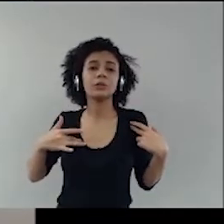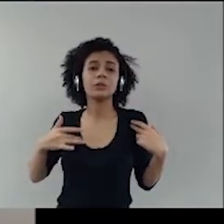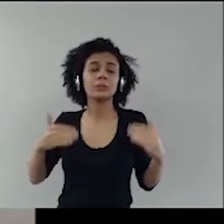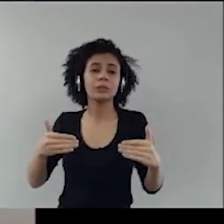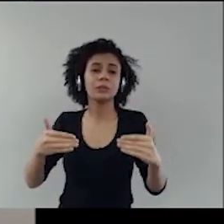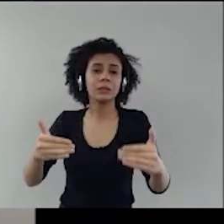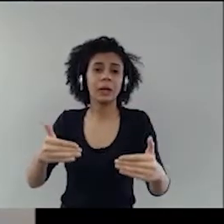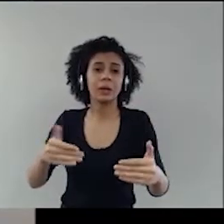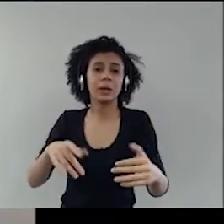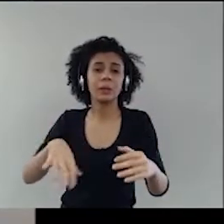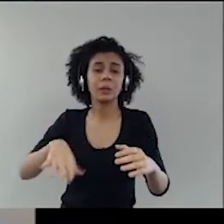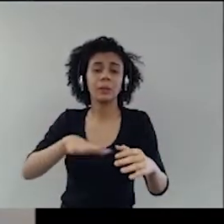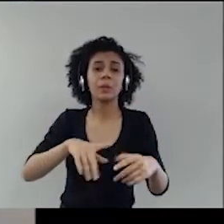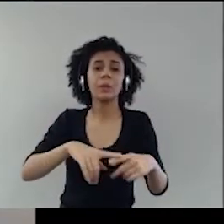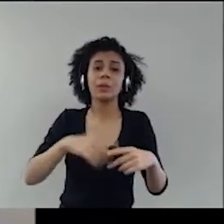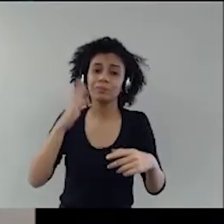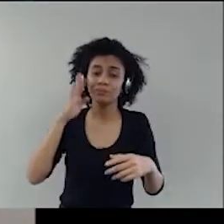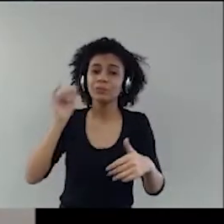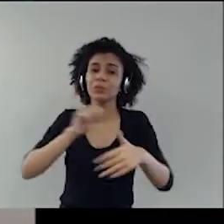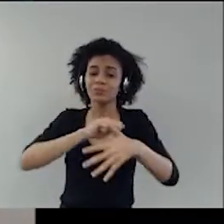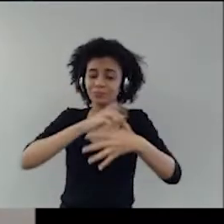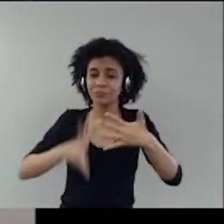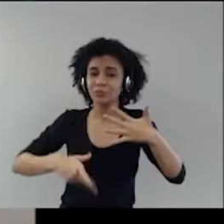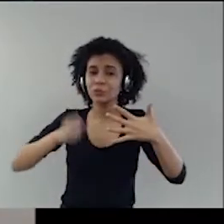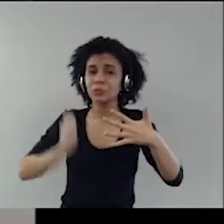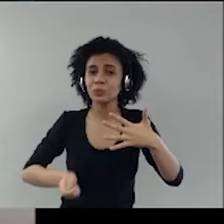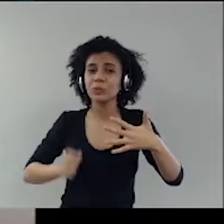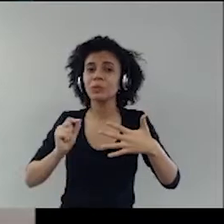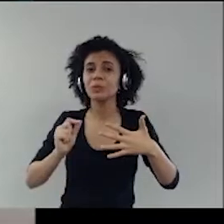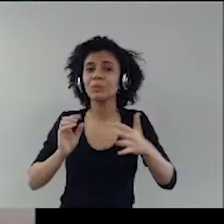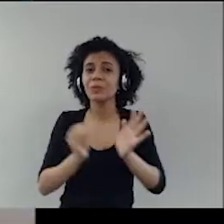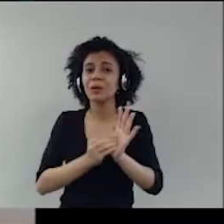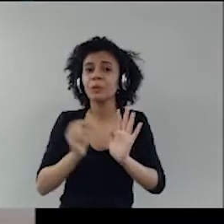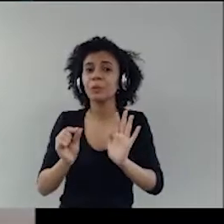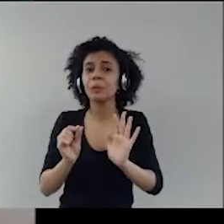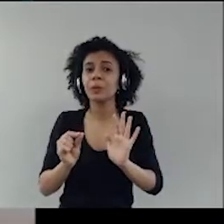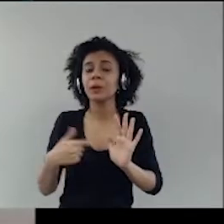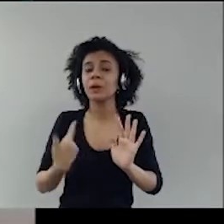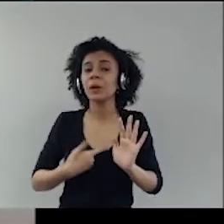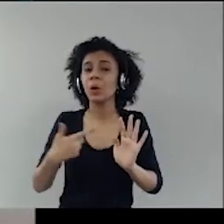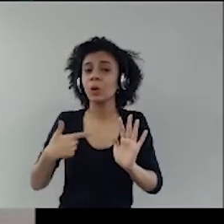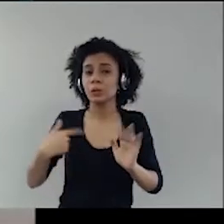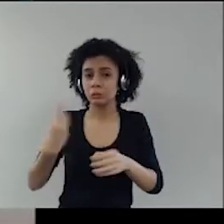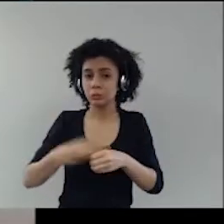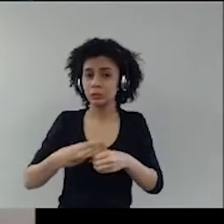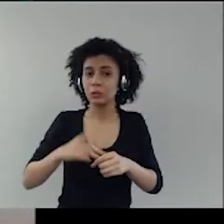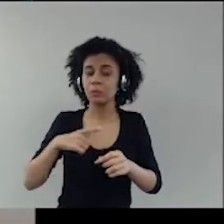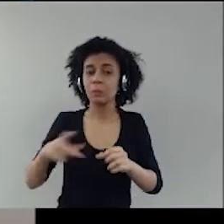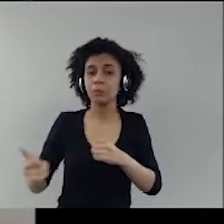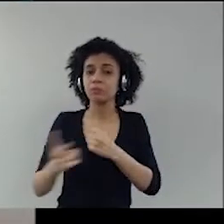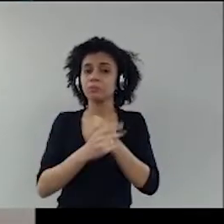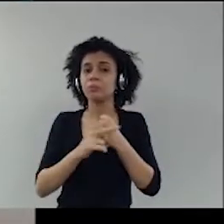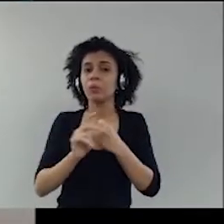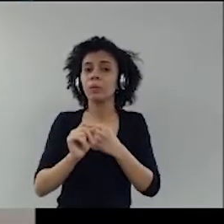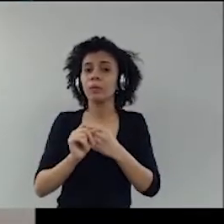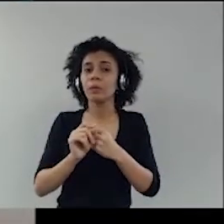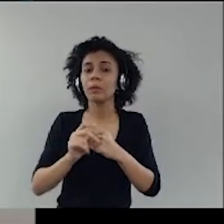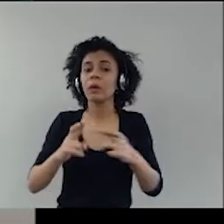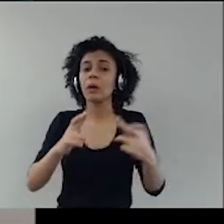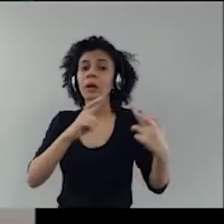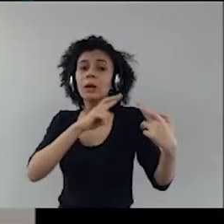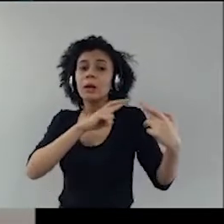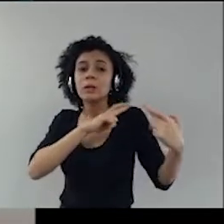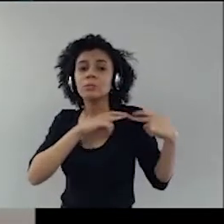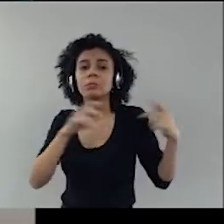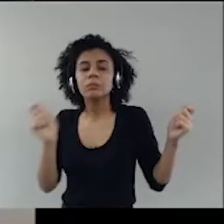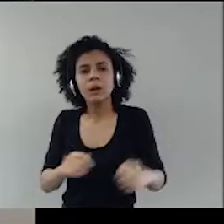grande ganho na jurisprudência do Supremo, naquilo que nós, municipalistas, sempre defendemos, que é a autonomia do município e do